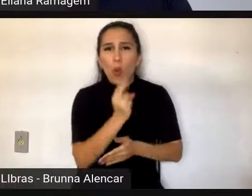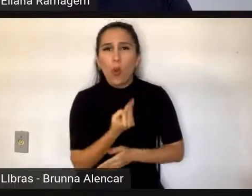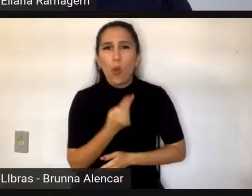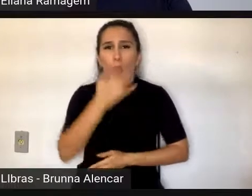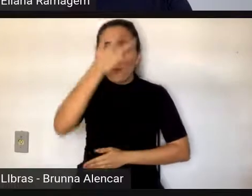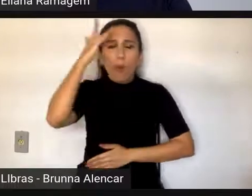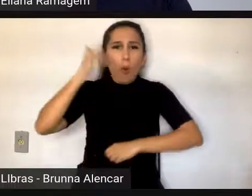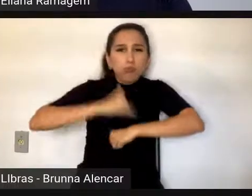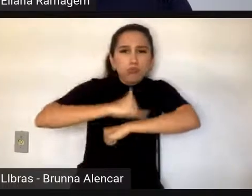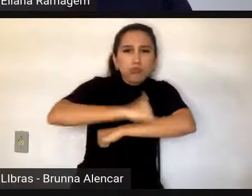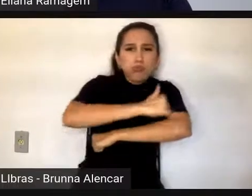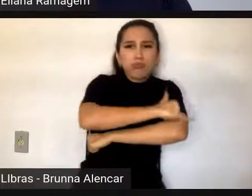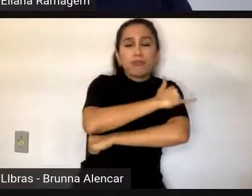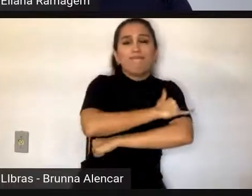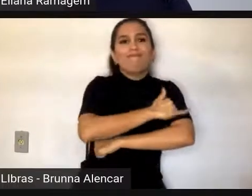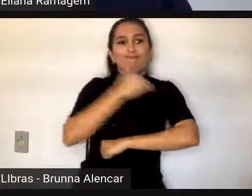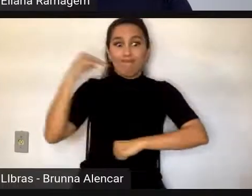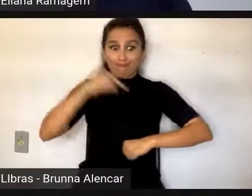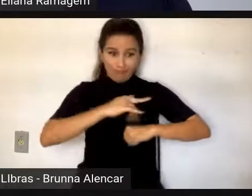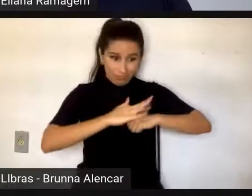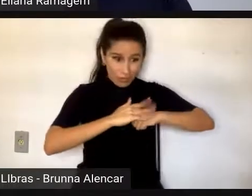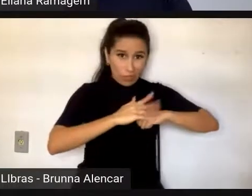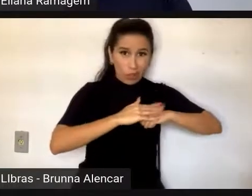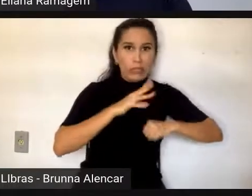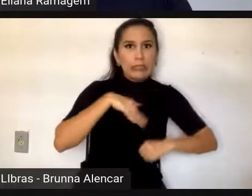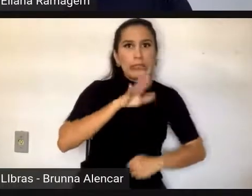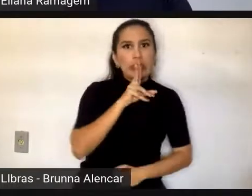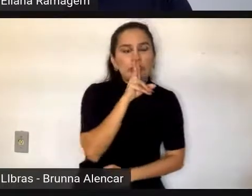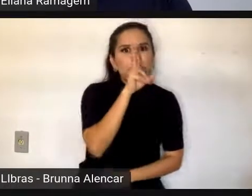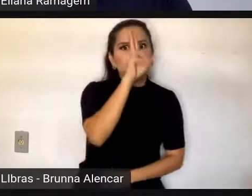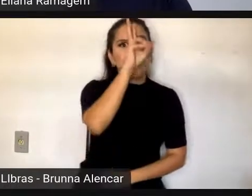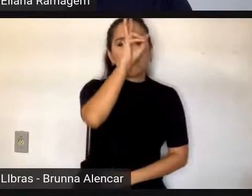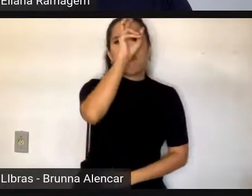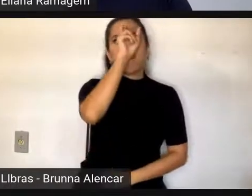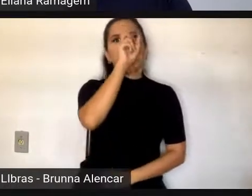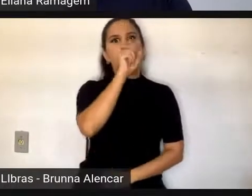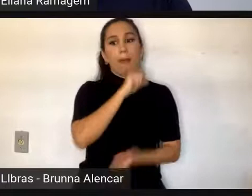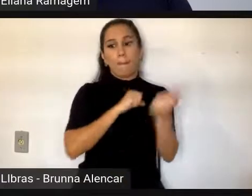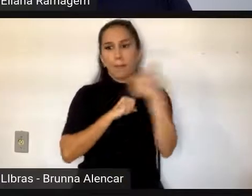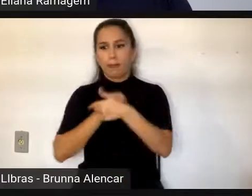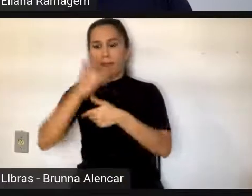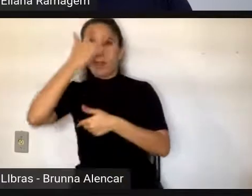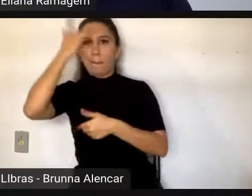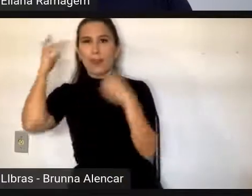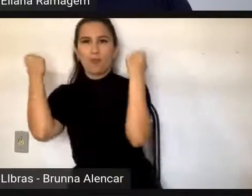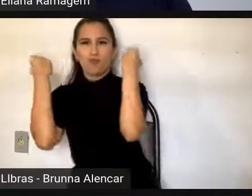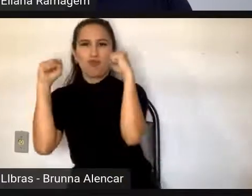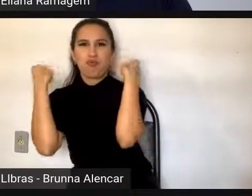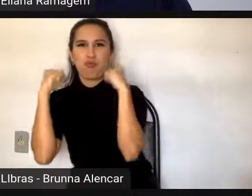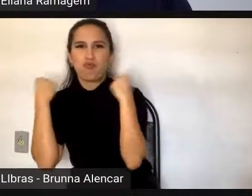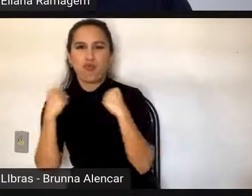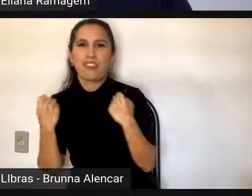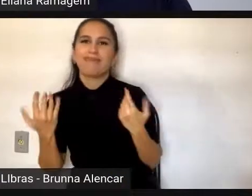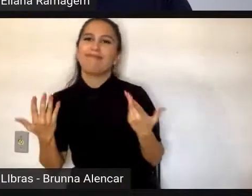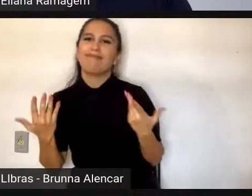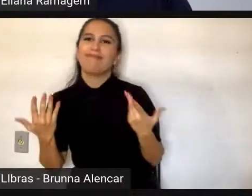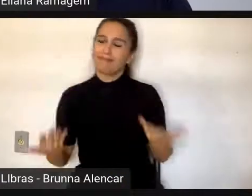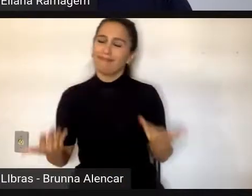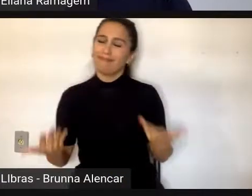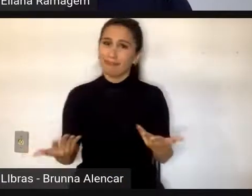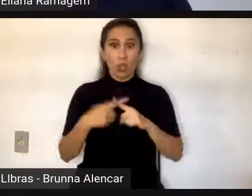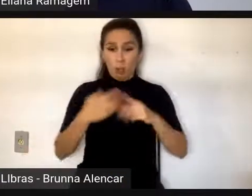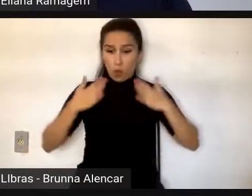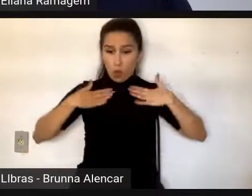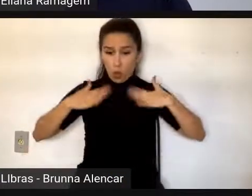severas, porque o corpo já não vinha lá muito bem, já vinha contrariando